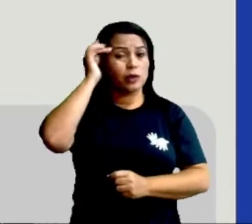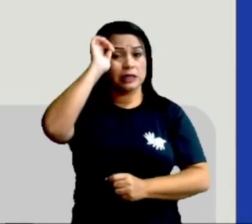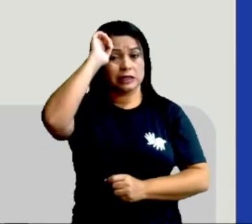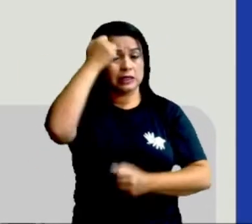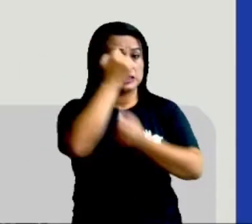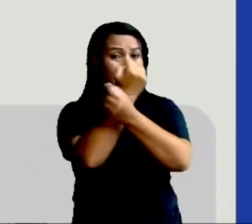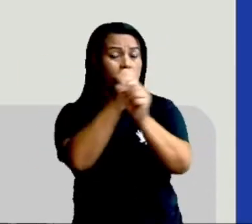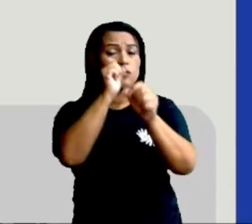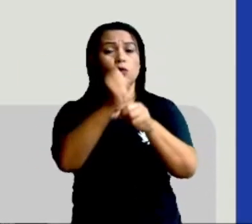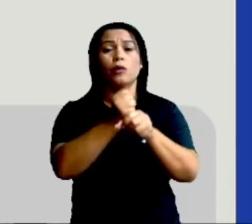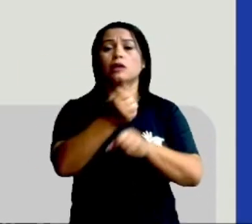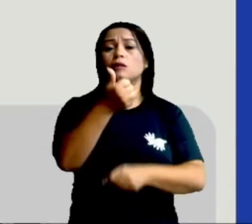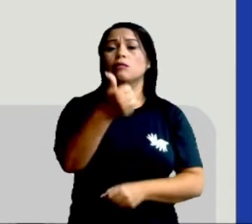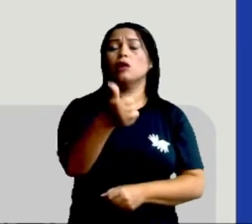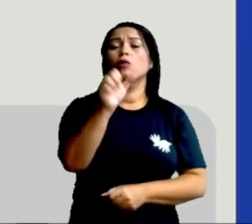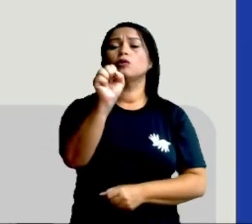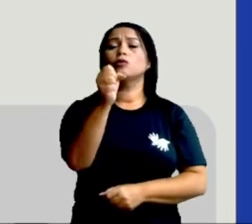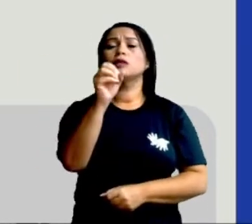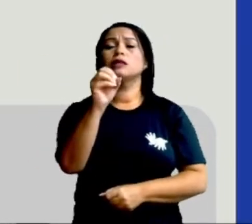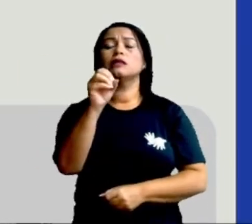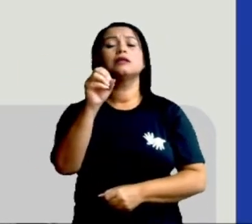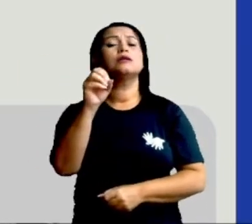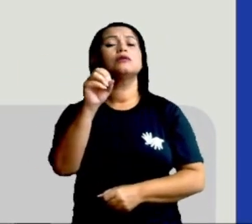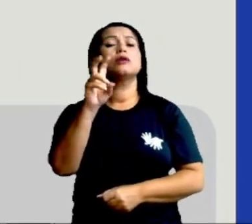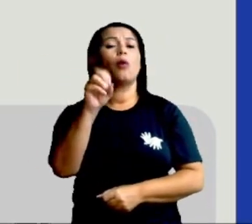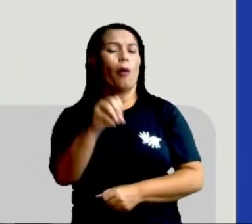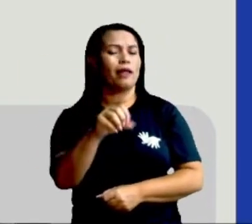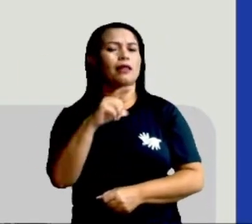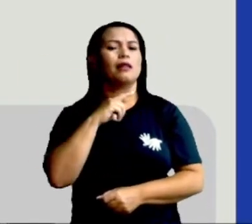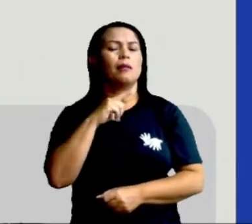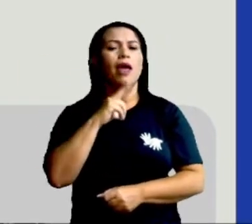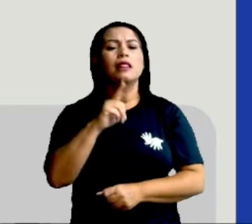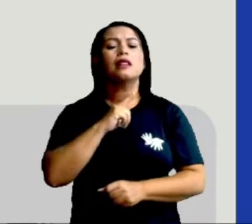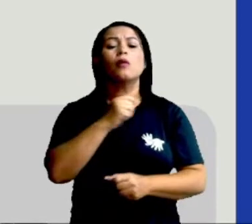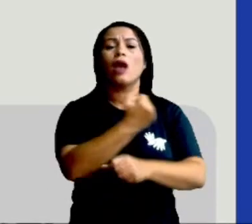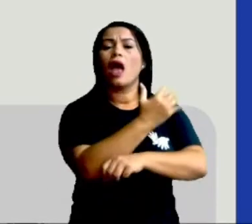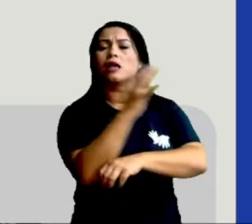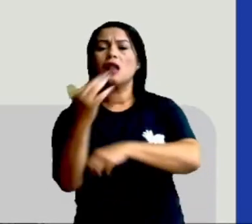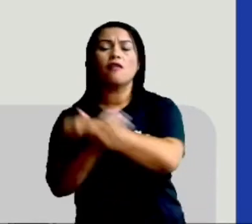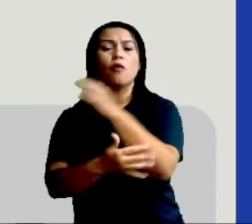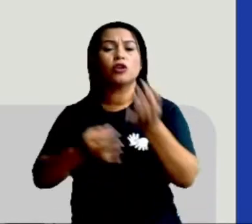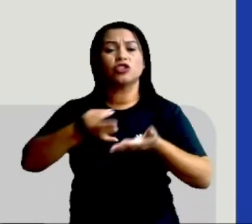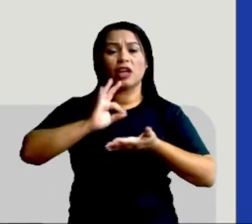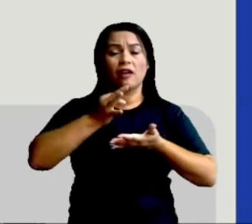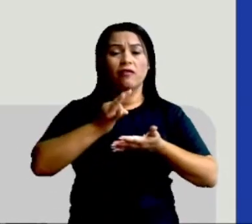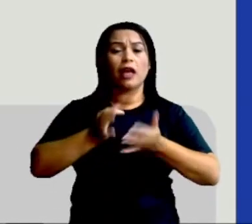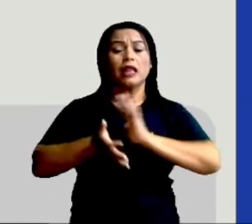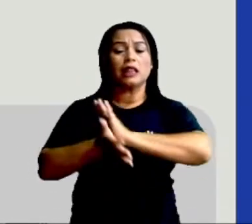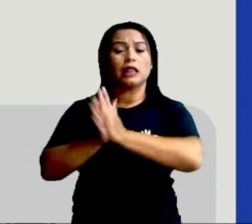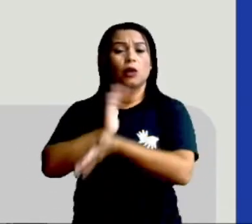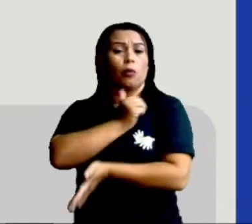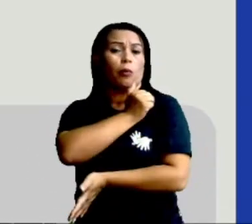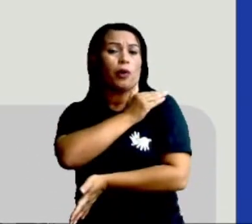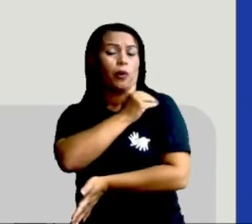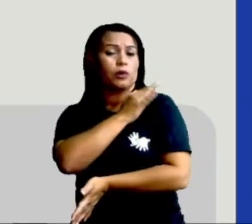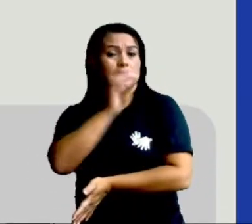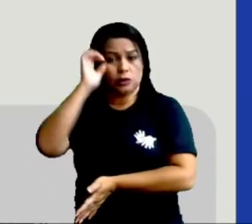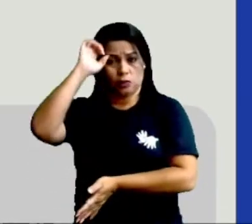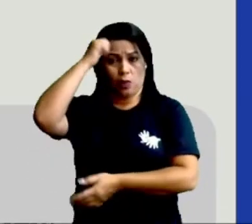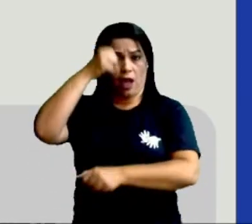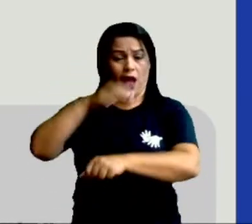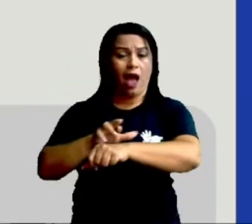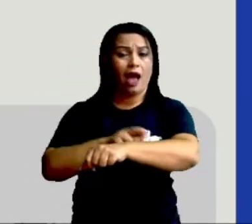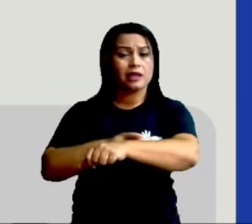o desenvolvimento das lavouras de café e o preconceito racial induziram a entrada de imigrantes europeus